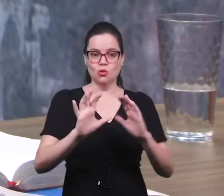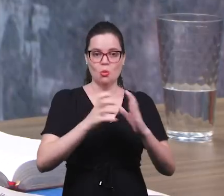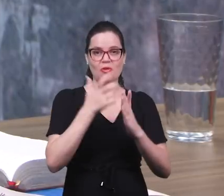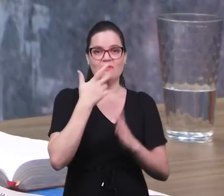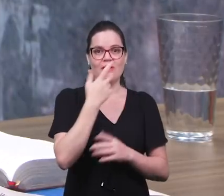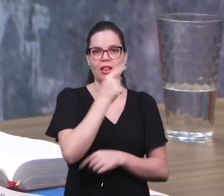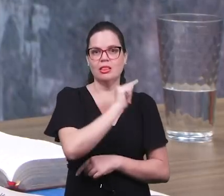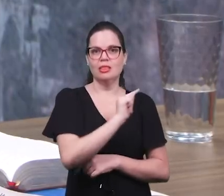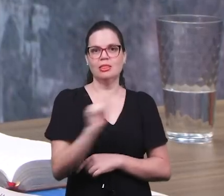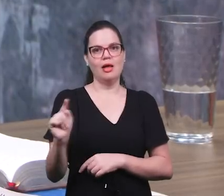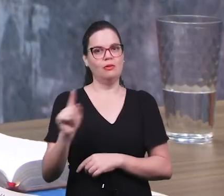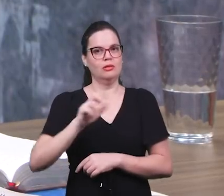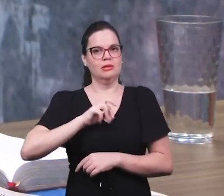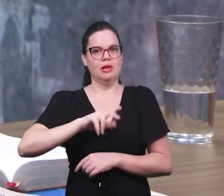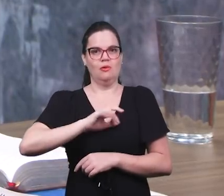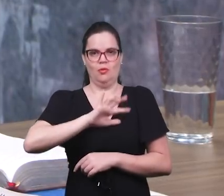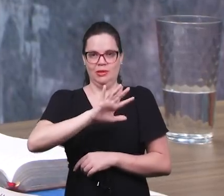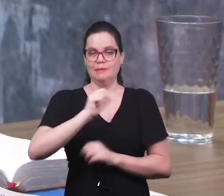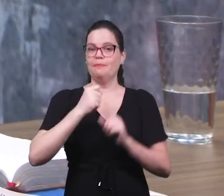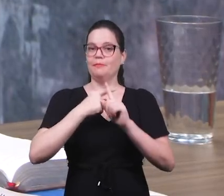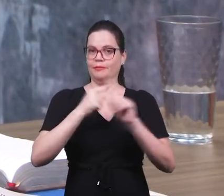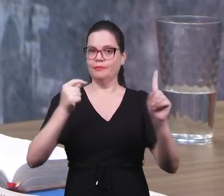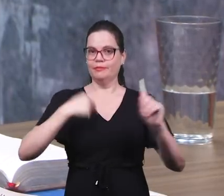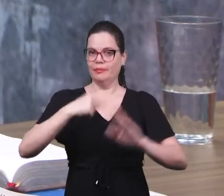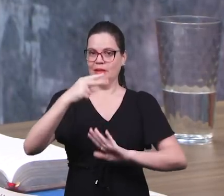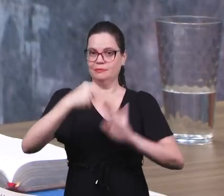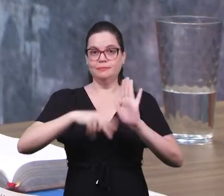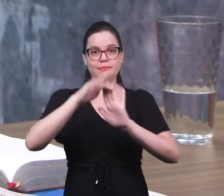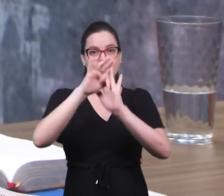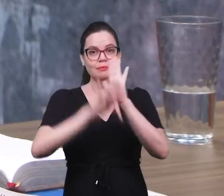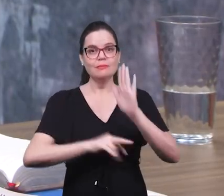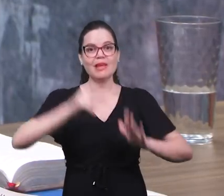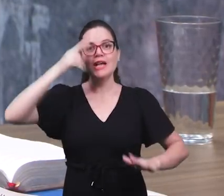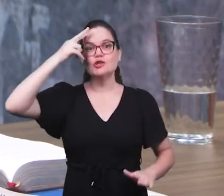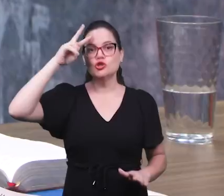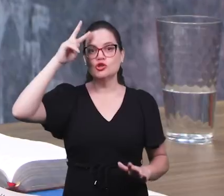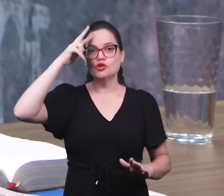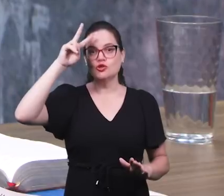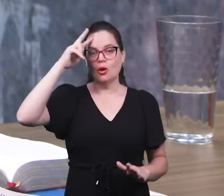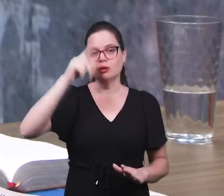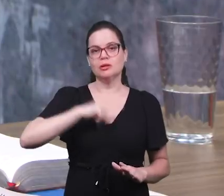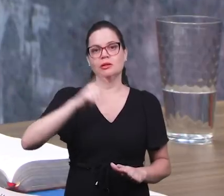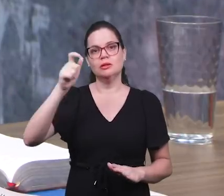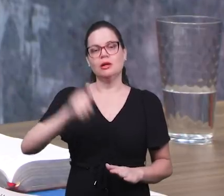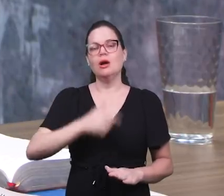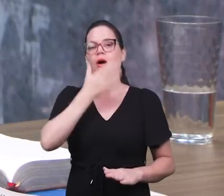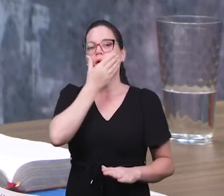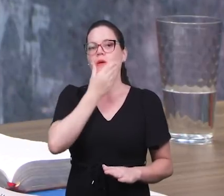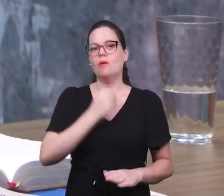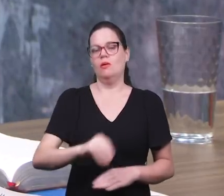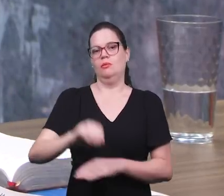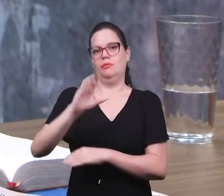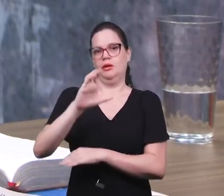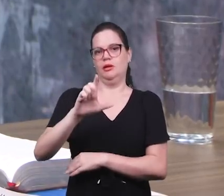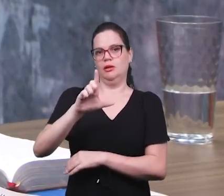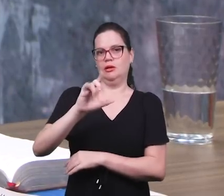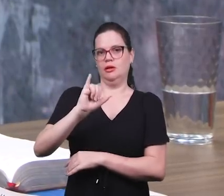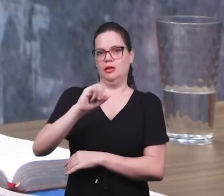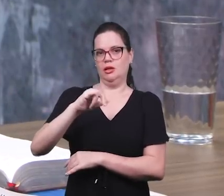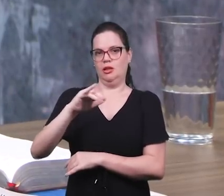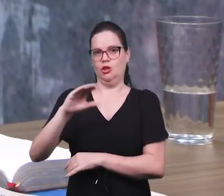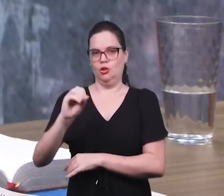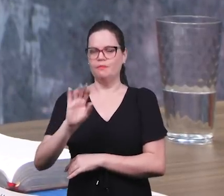um documento histórico escrito por Plínio, o Moço. Inclusive, esse documento ele já foi usado em